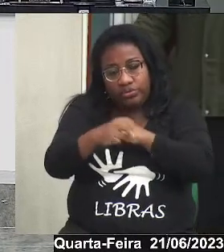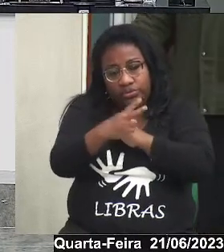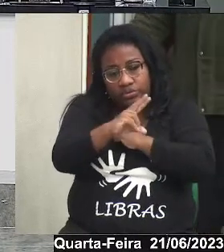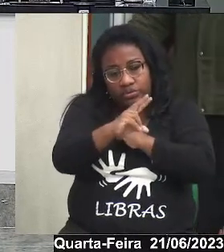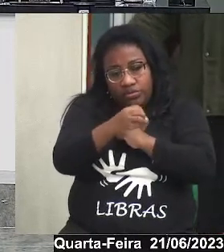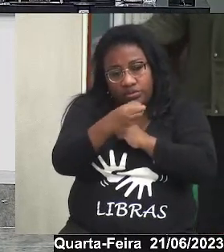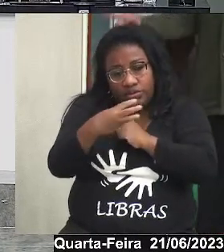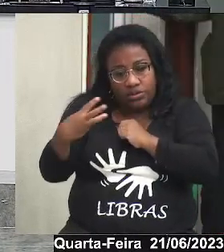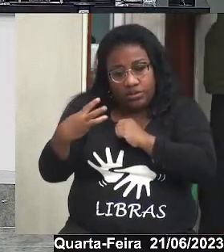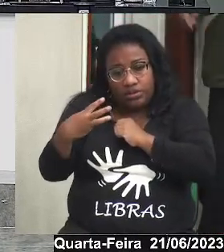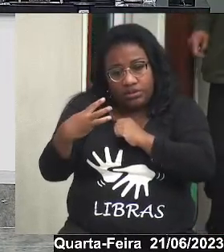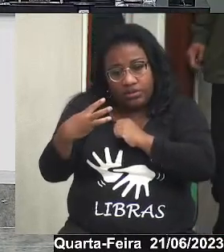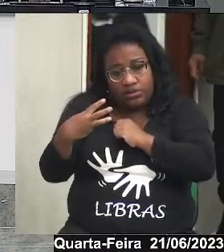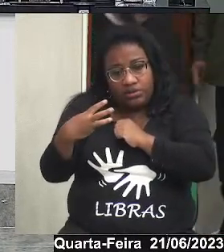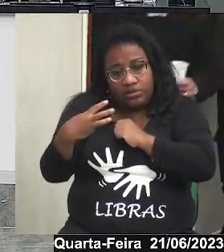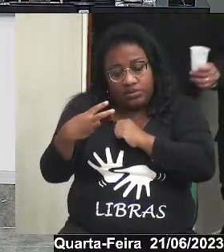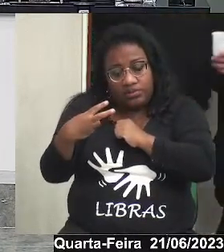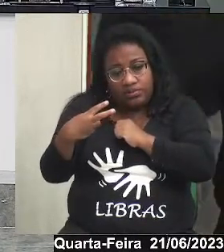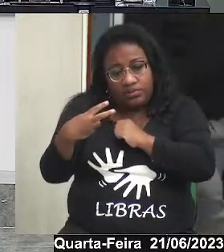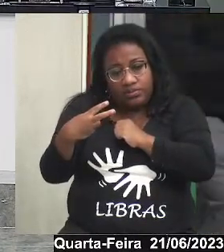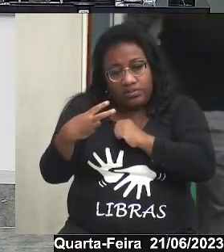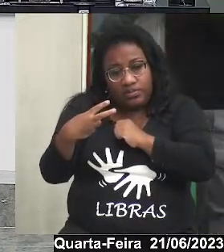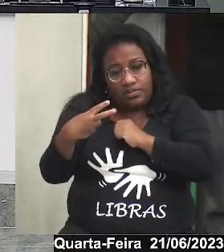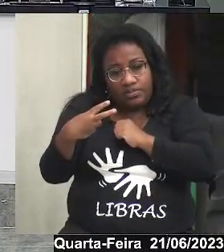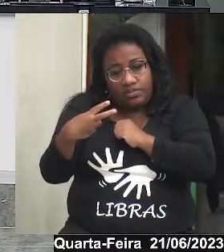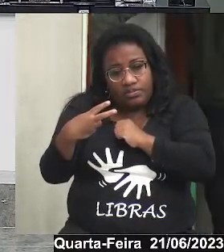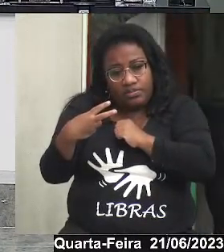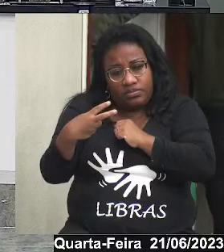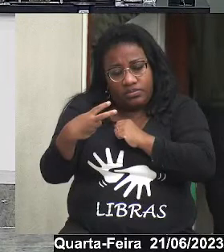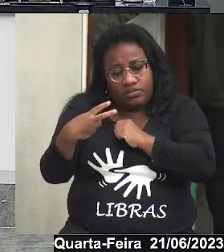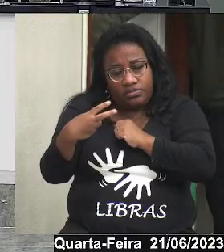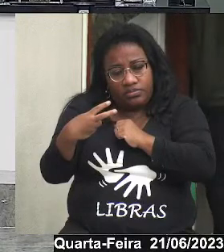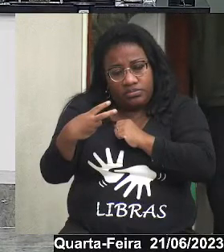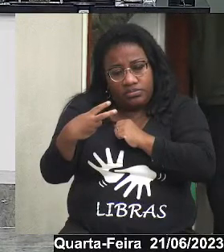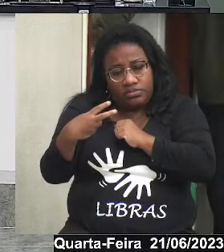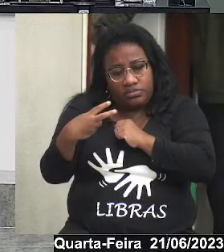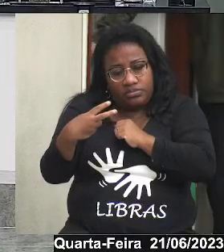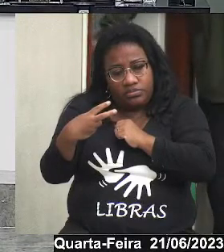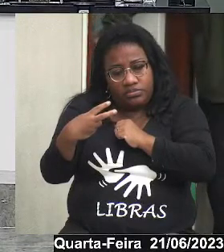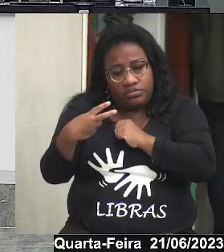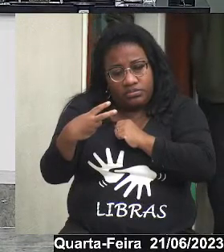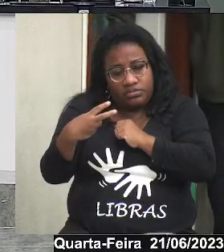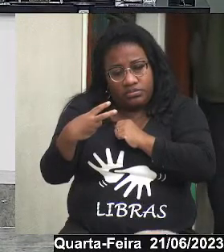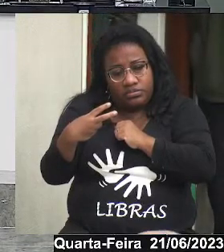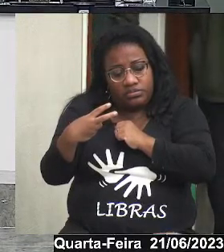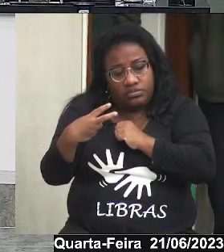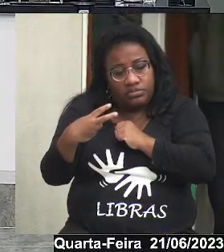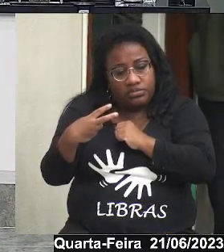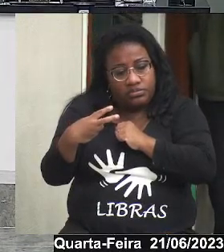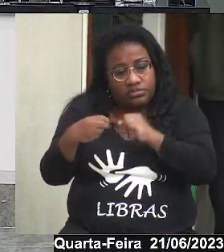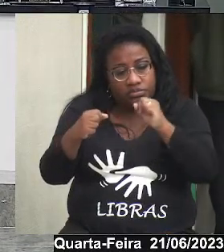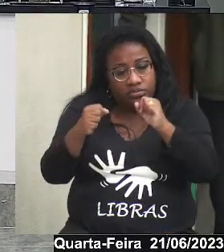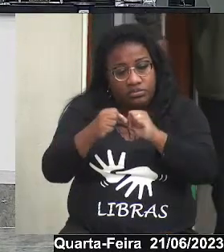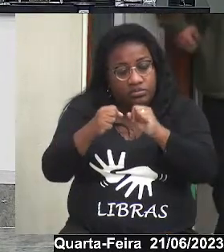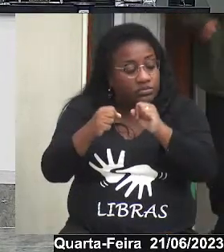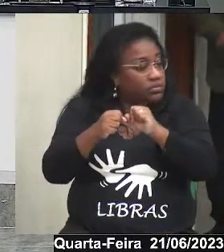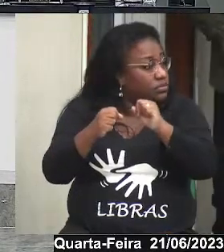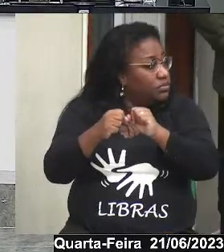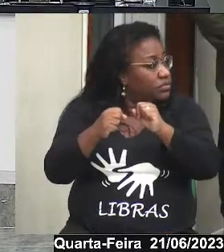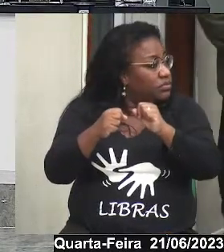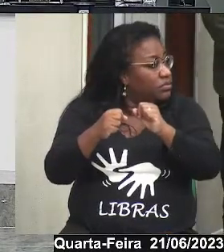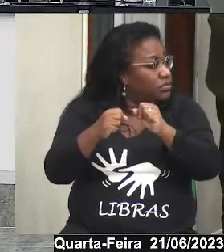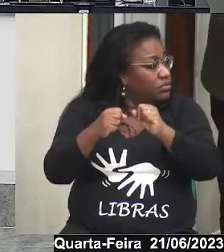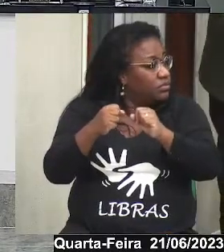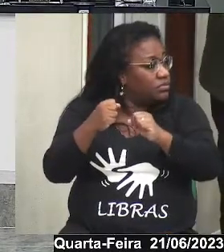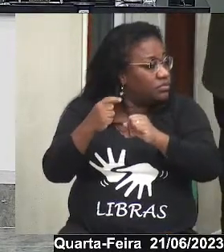282/2023. Indica ao Poder Executivo Municipal para que seja realizado estudo a fim de que as meninas da categoria sub-20 representem em Budas Artes na